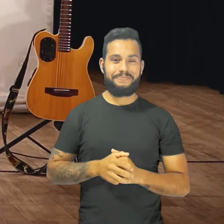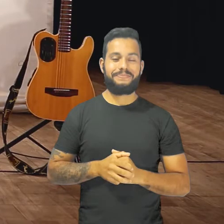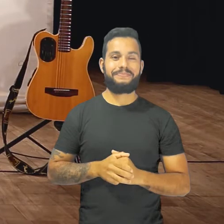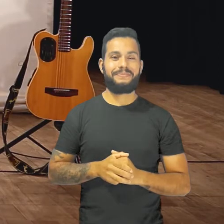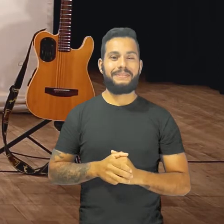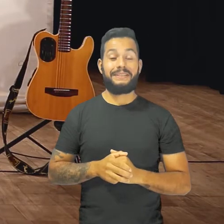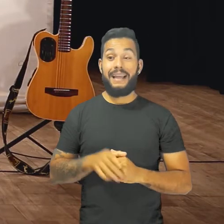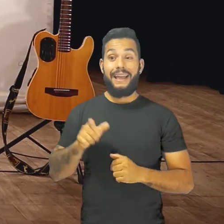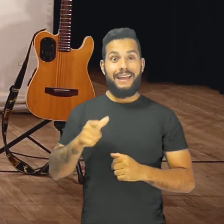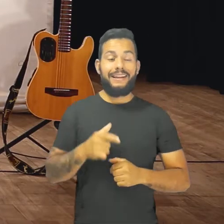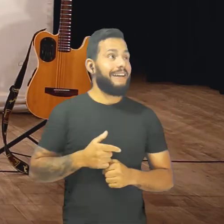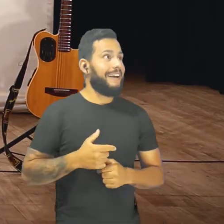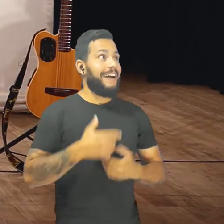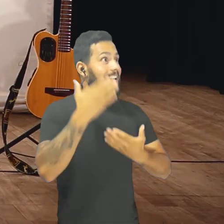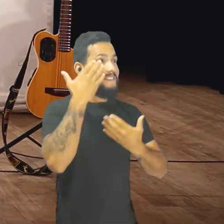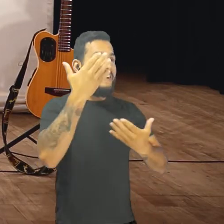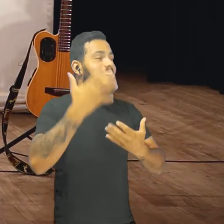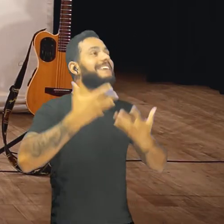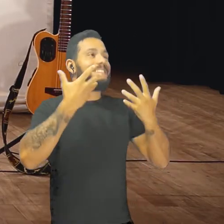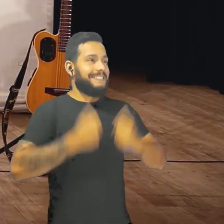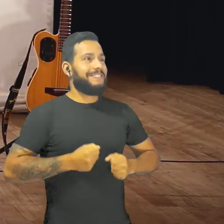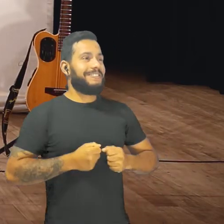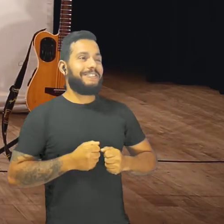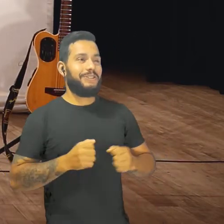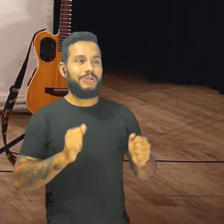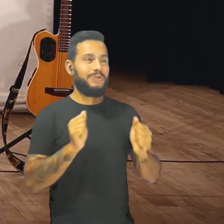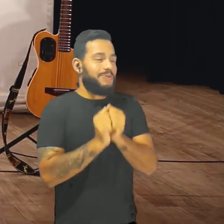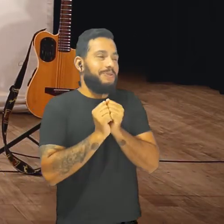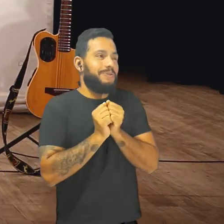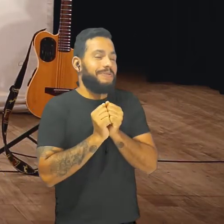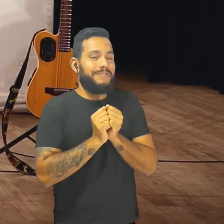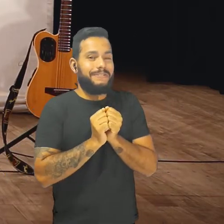Napoleão, que grato, embarcou de imediato, dizendo: